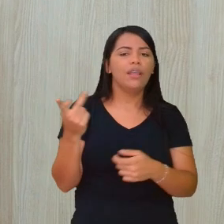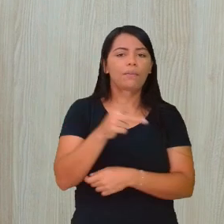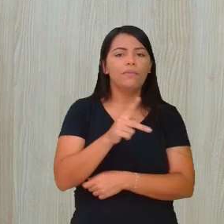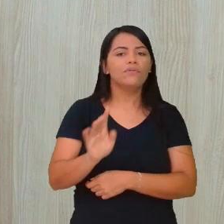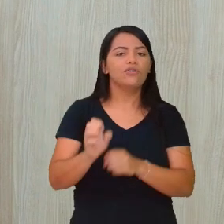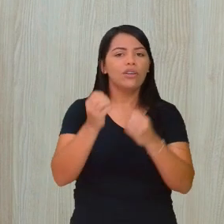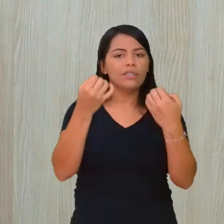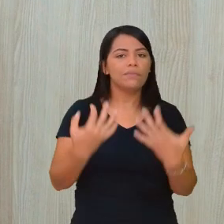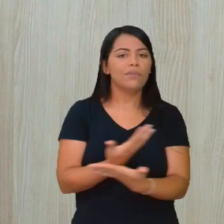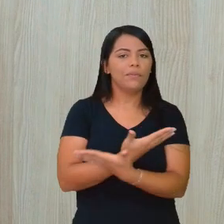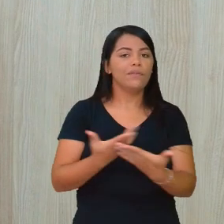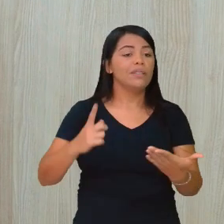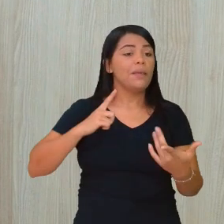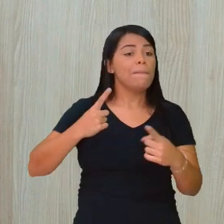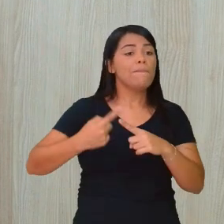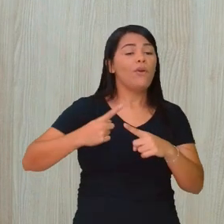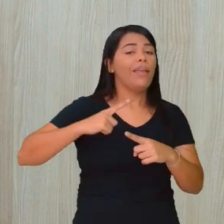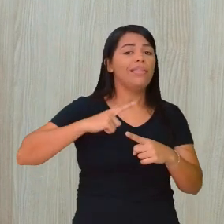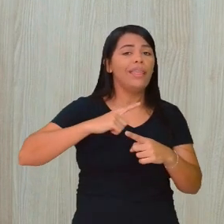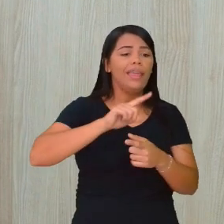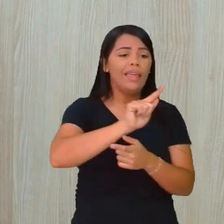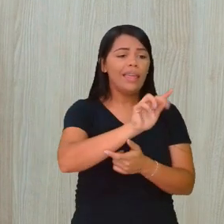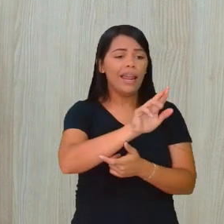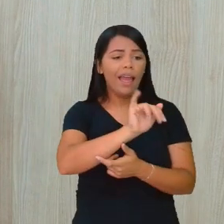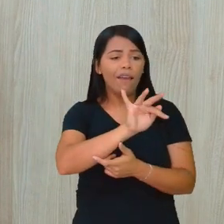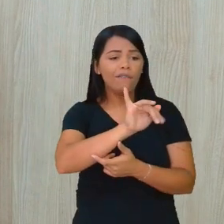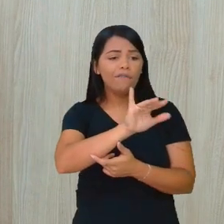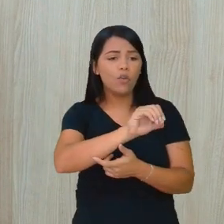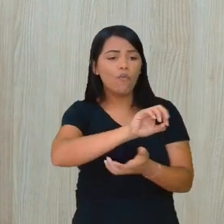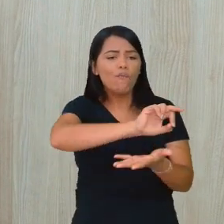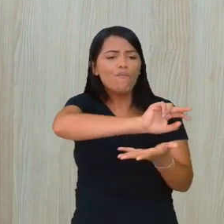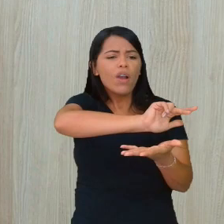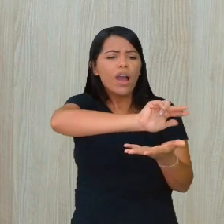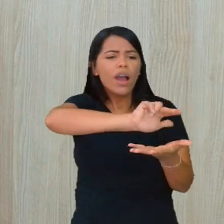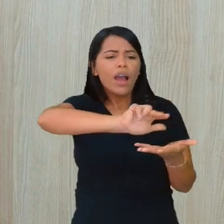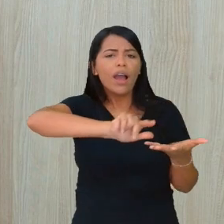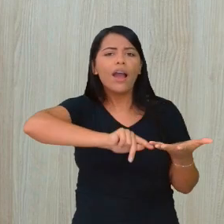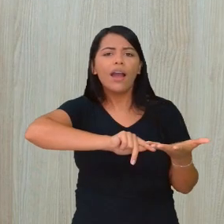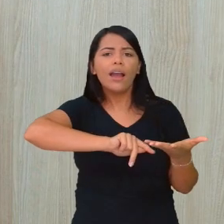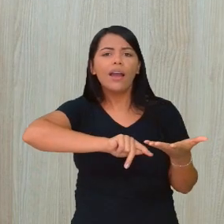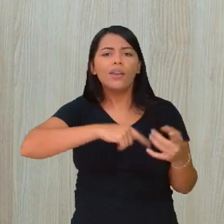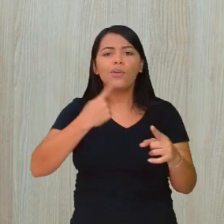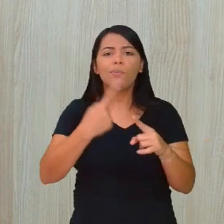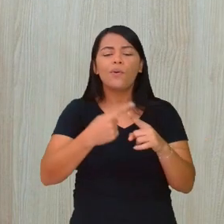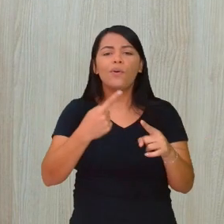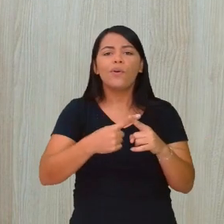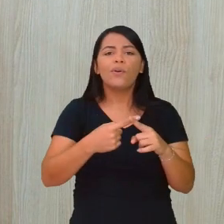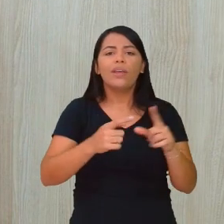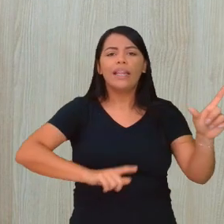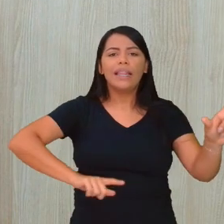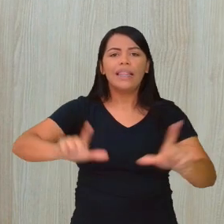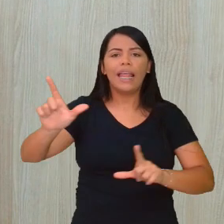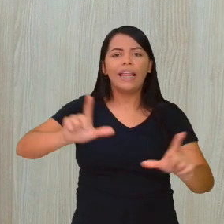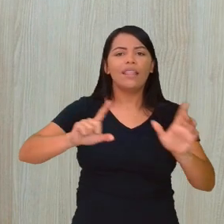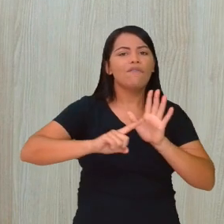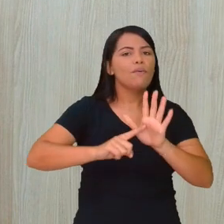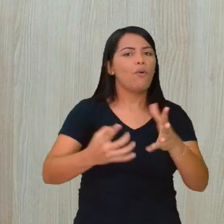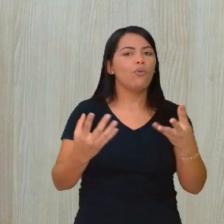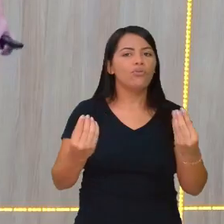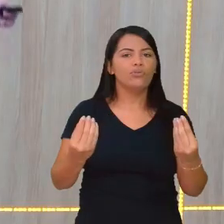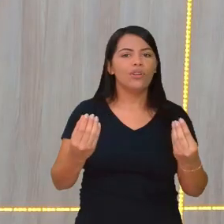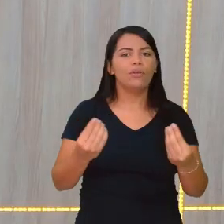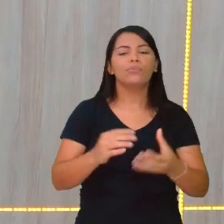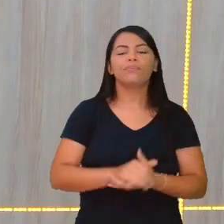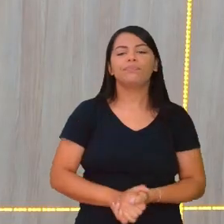tipos de gráfico para vocês entenderem aí, porque o telejornal, as informações hoje é tudo baseado em cima de gráfico e tabela.